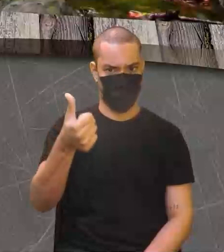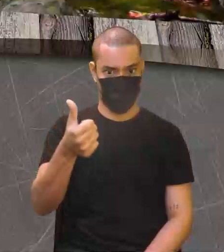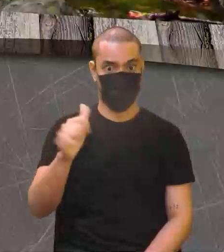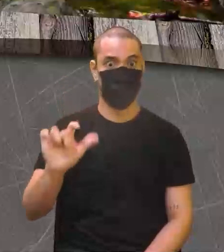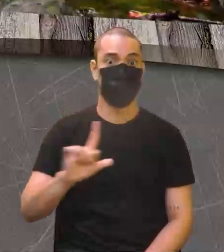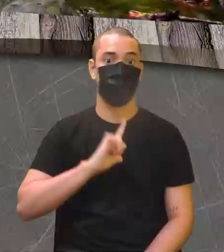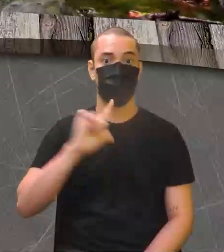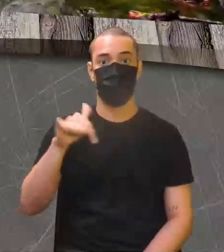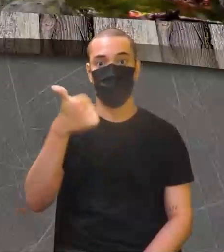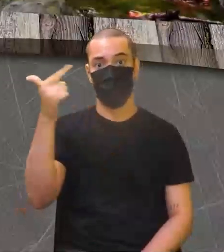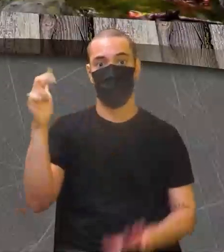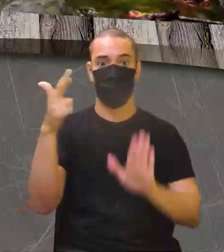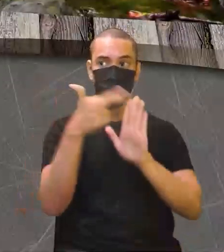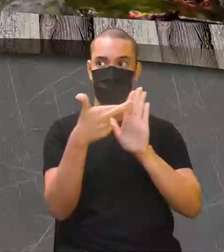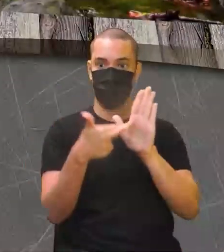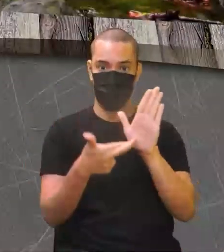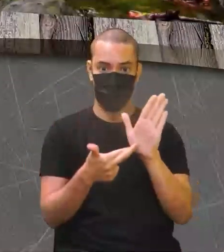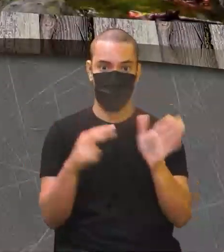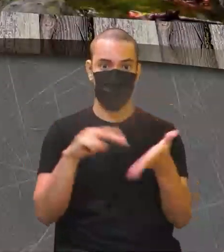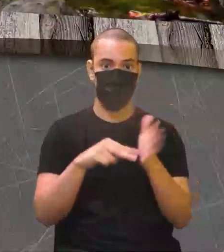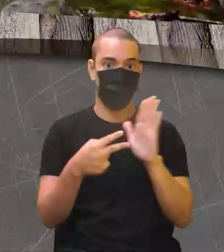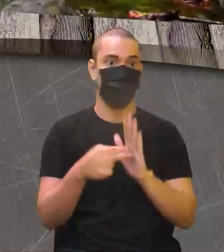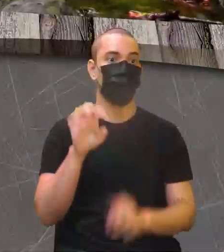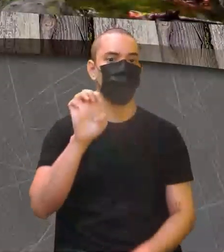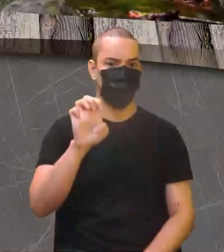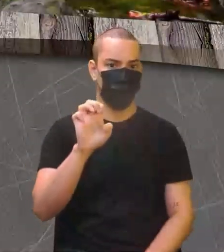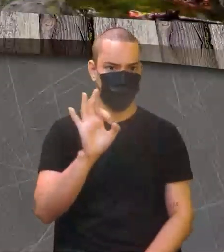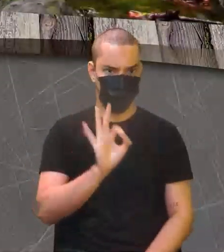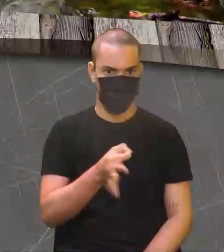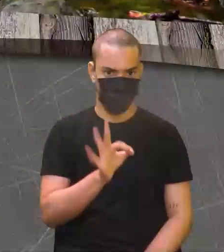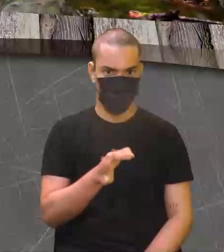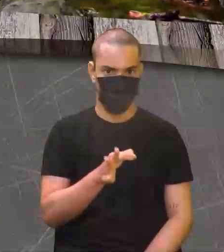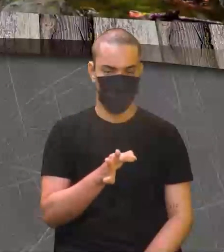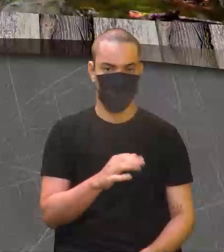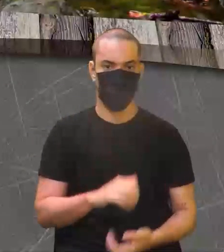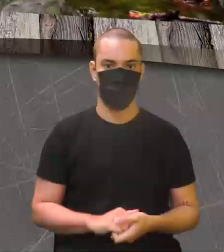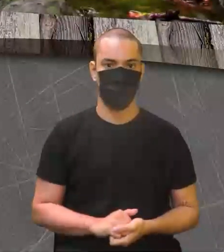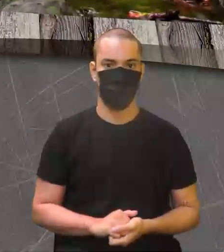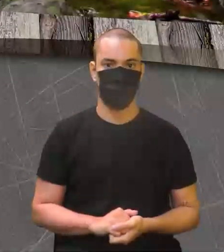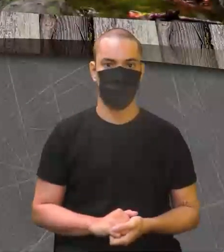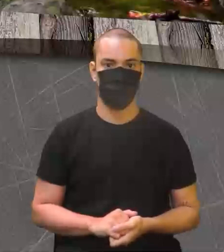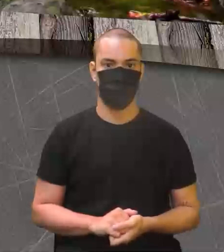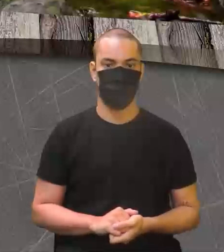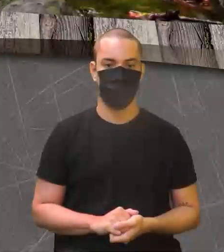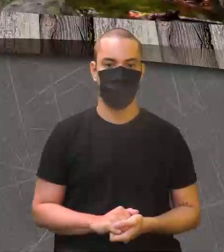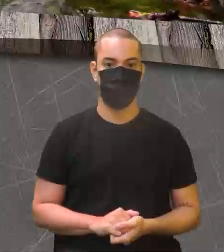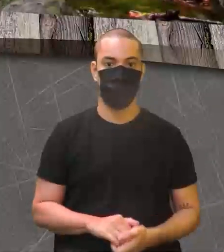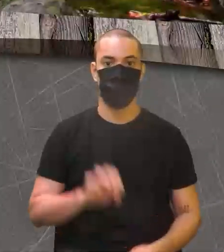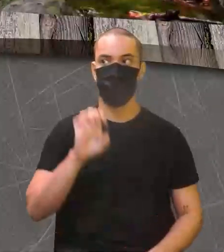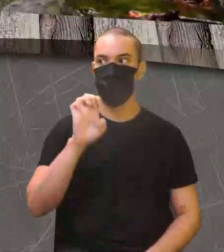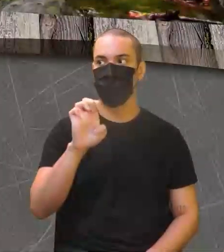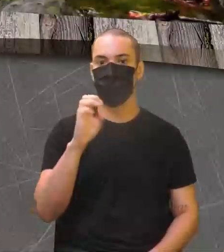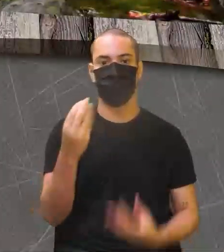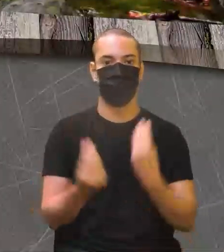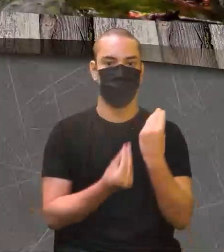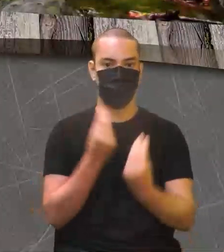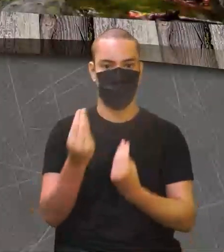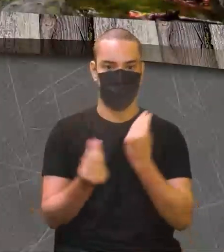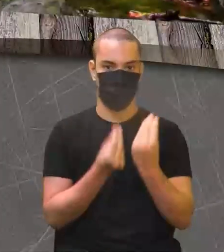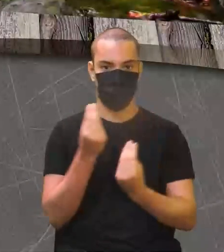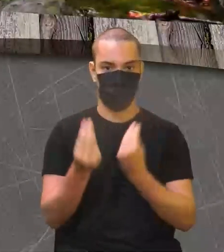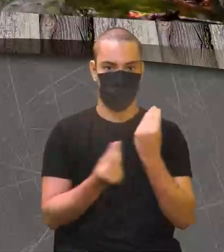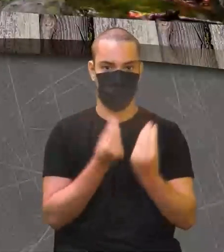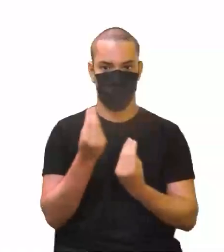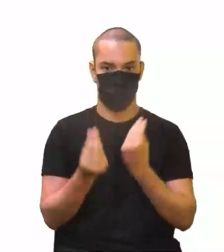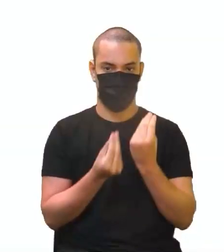outra regra, que é a regra do E, né, prof? Fala aí. Exatamente, a regra do E é quando você tem... Joga na tela.